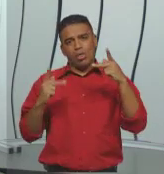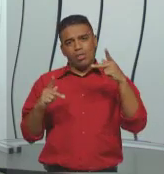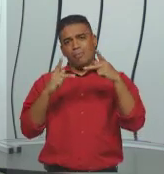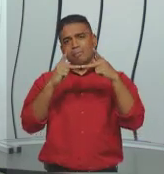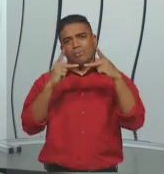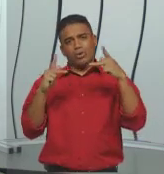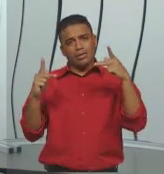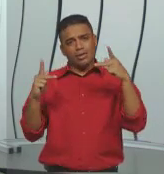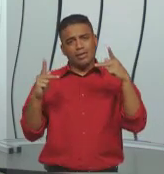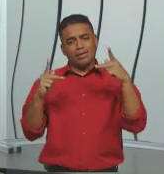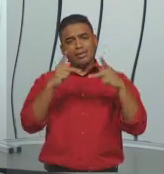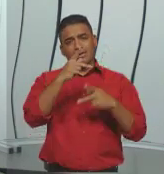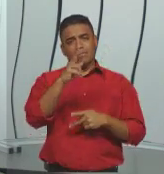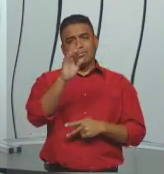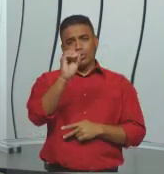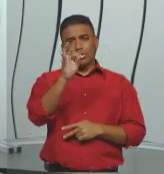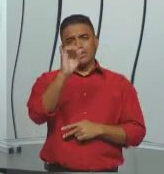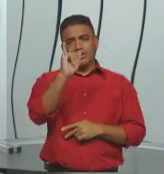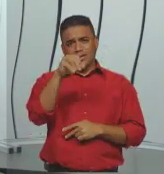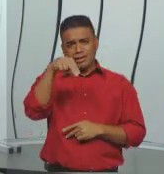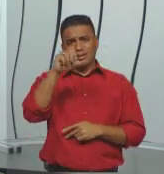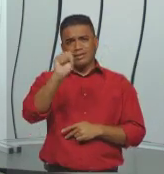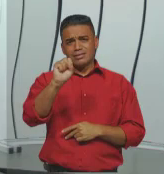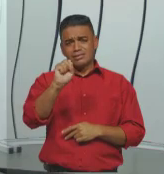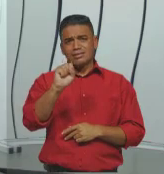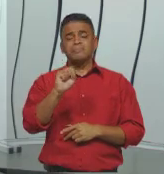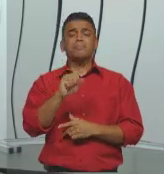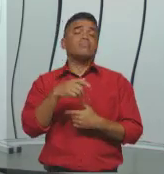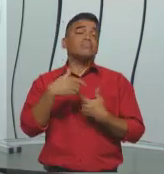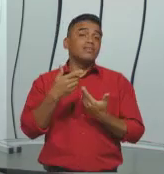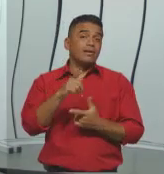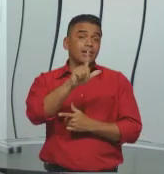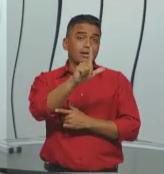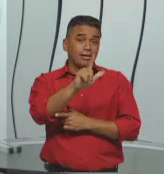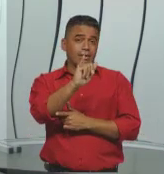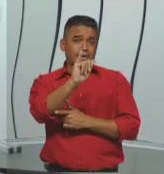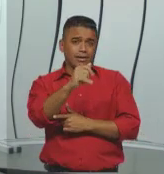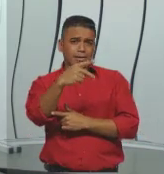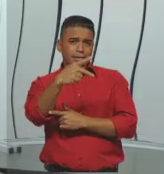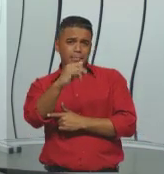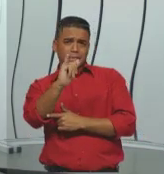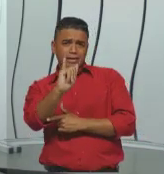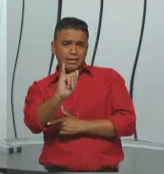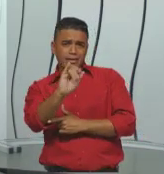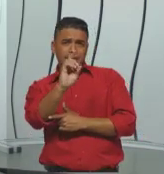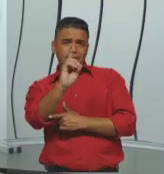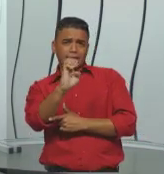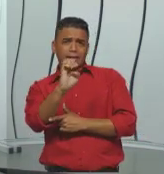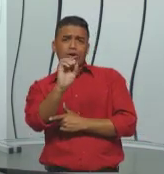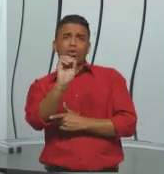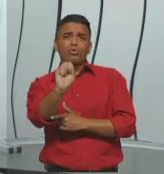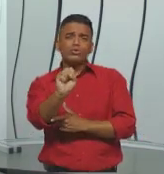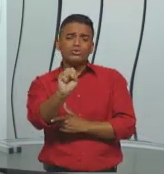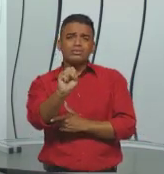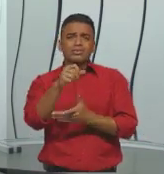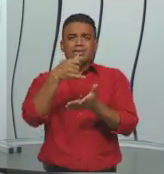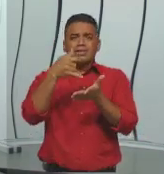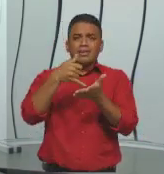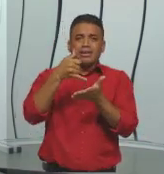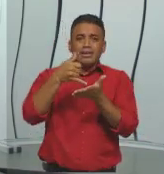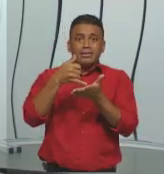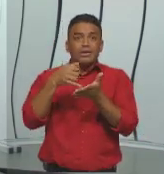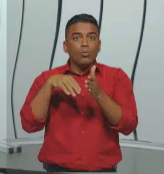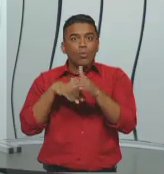proteína. Outro, os lipídios. Os lipídios são uma forma eficiente demais de guardar energia.